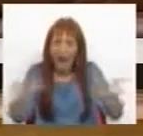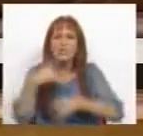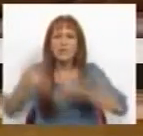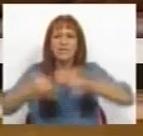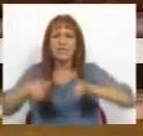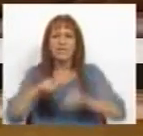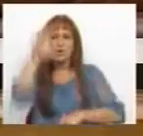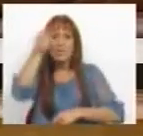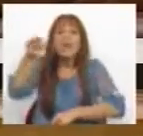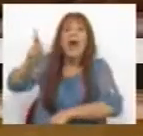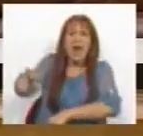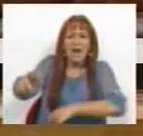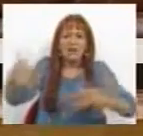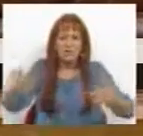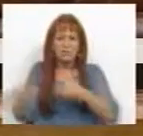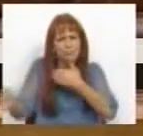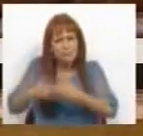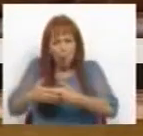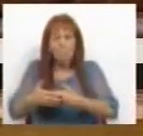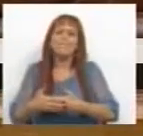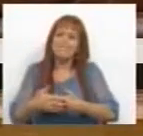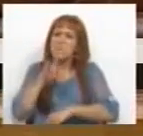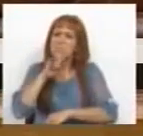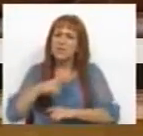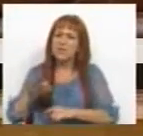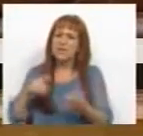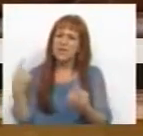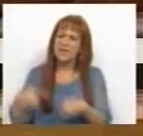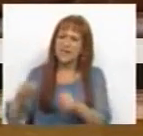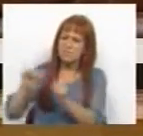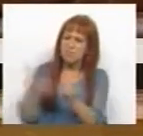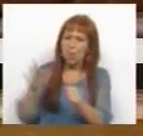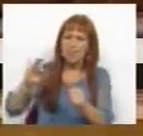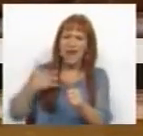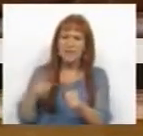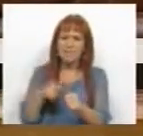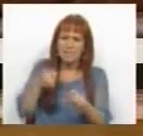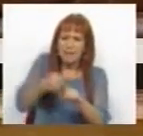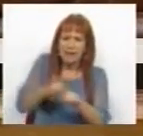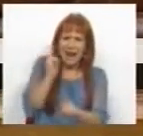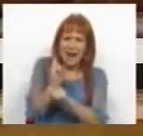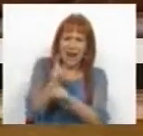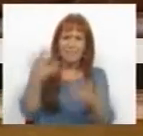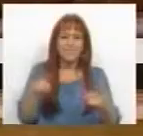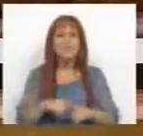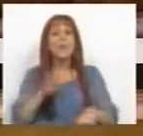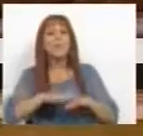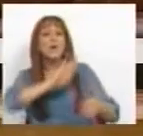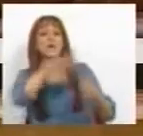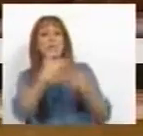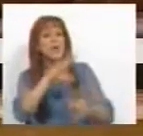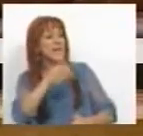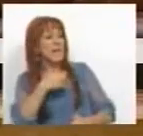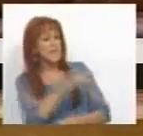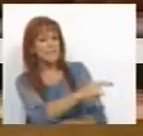dos tribunais que o Governo anterior encerrou, talvez possamos contar com o PSD nessa batalha. Sobre as propostas